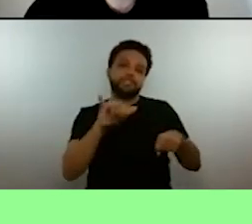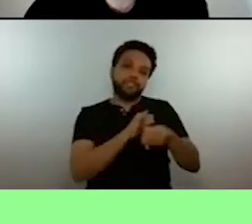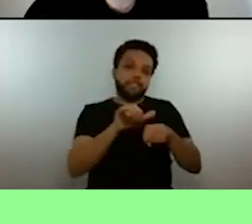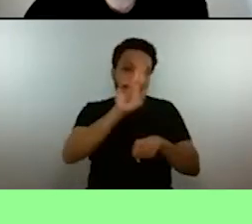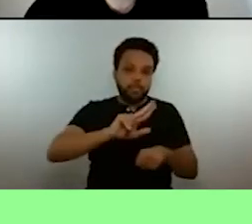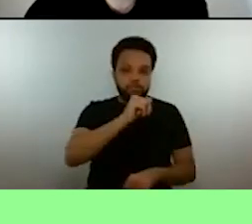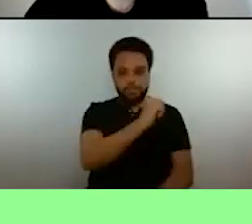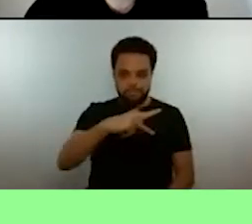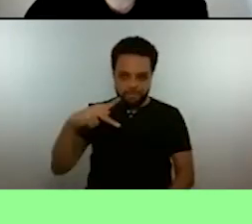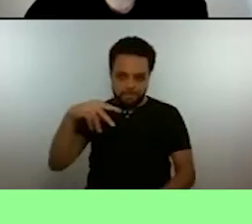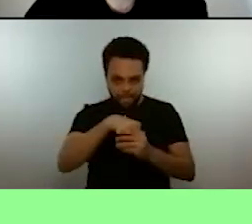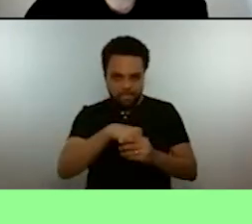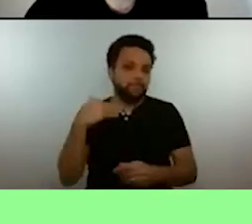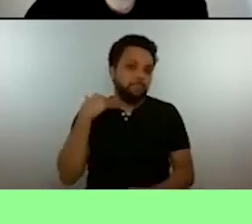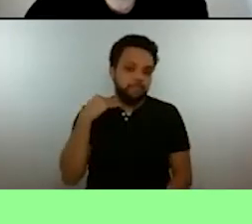tanto